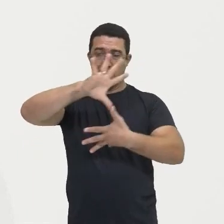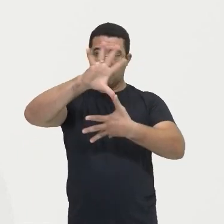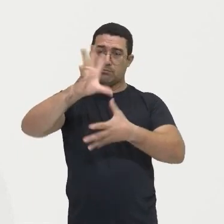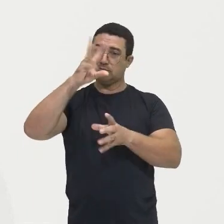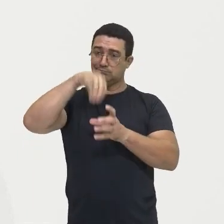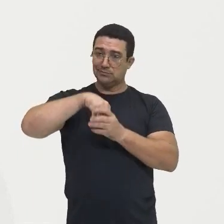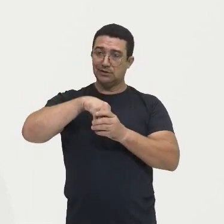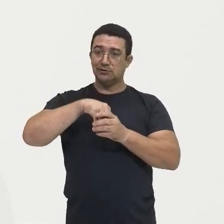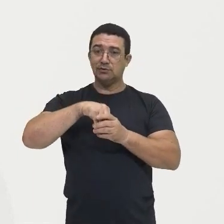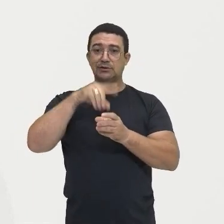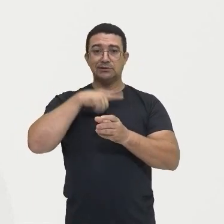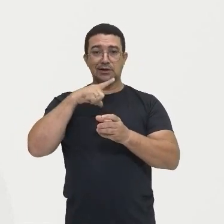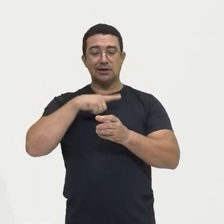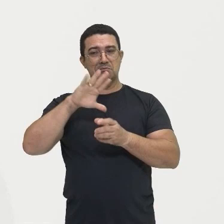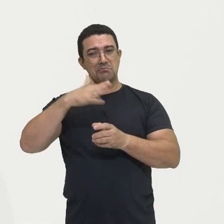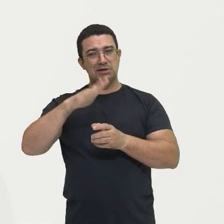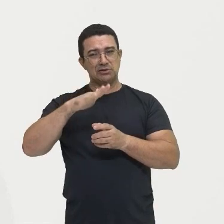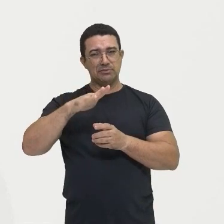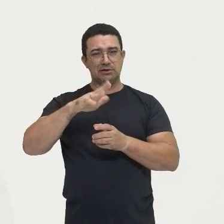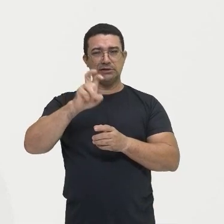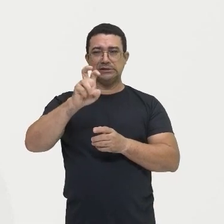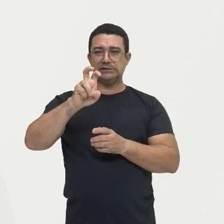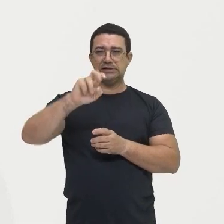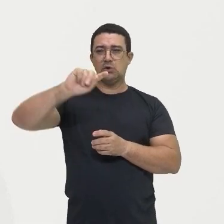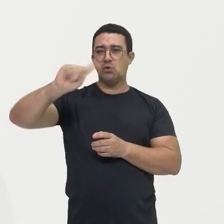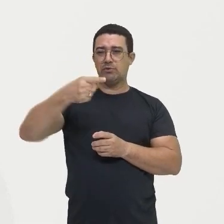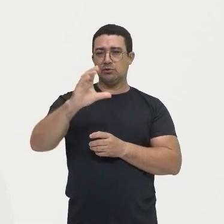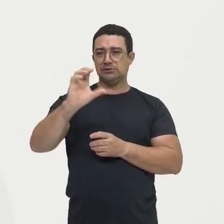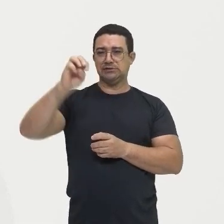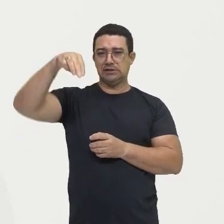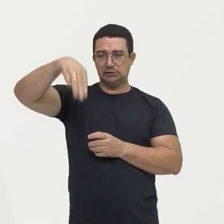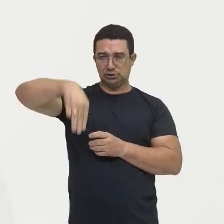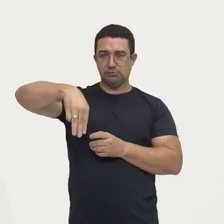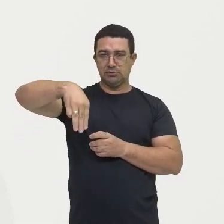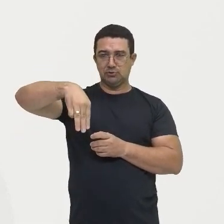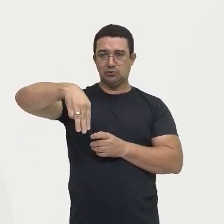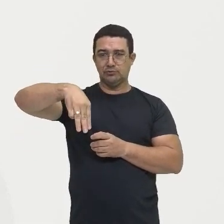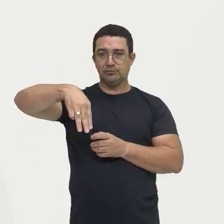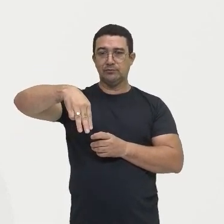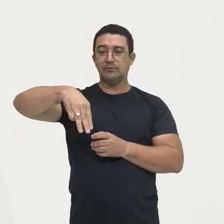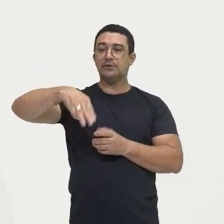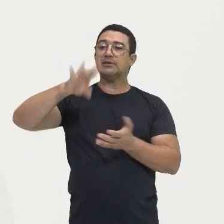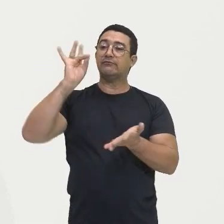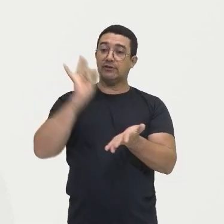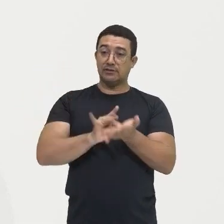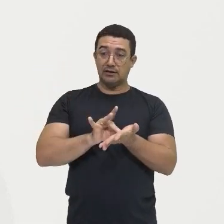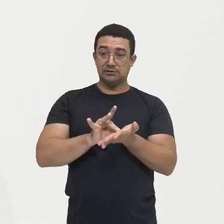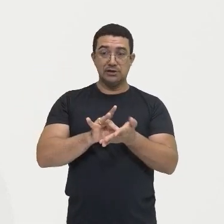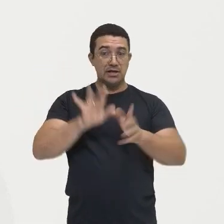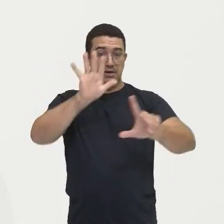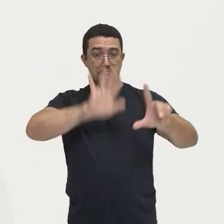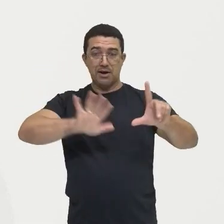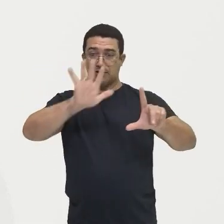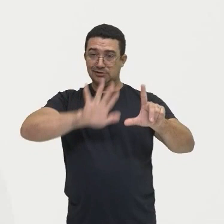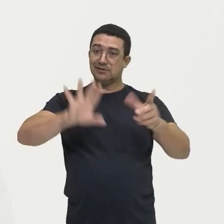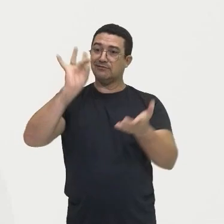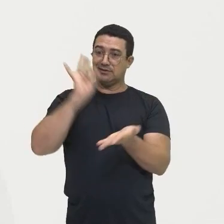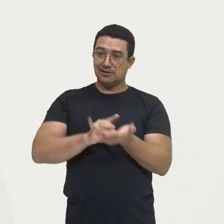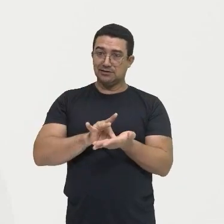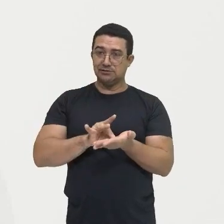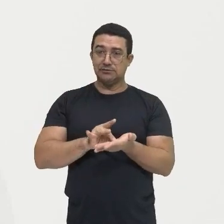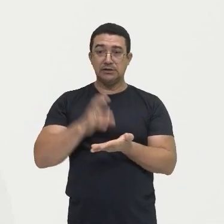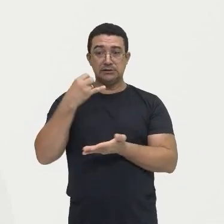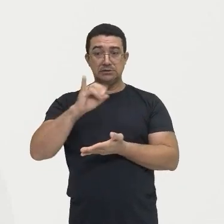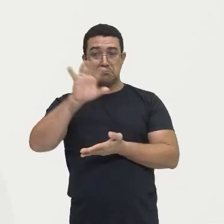gente tem o equivalente a 5.000 centímetros no real. Se você pegasse aqui a